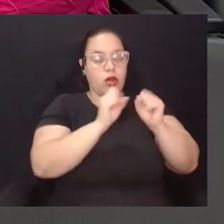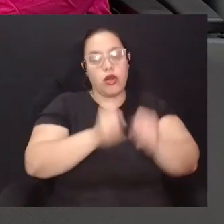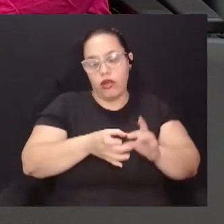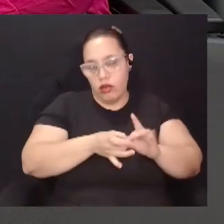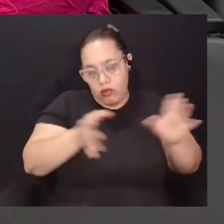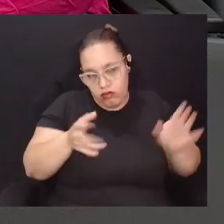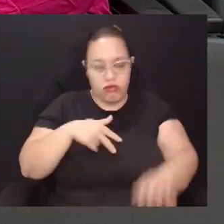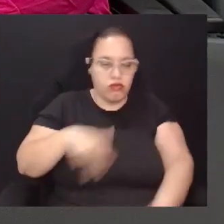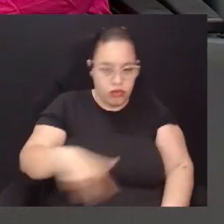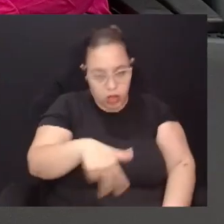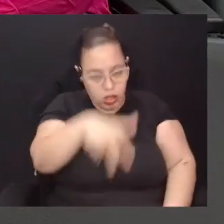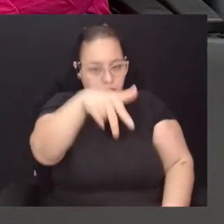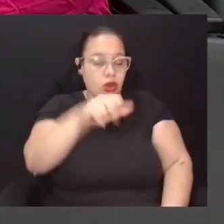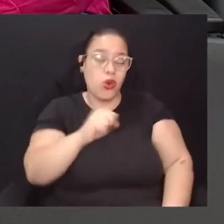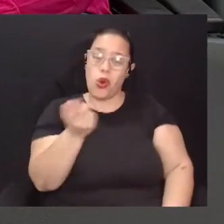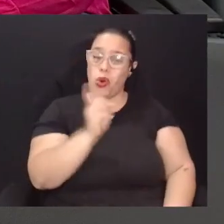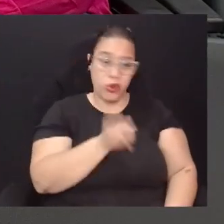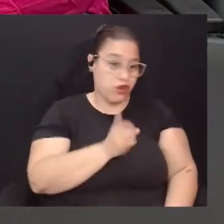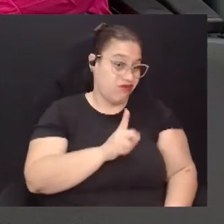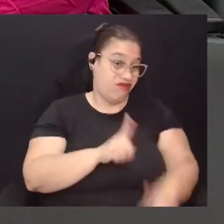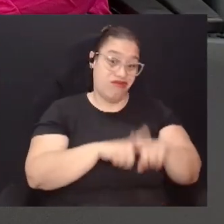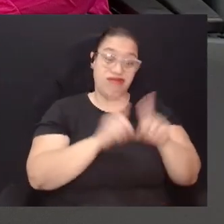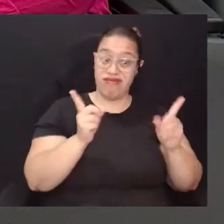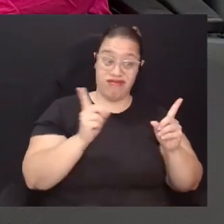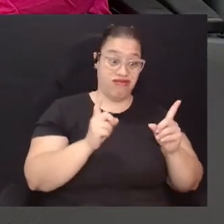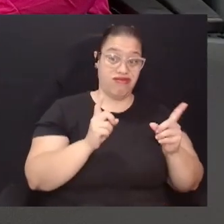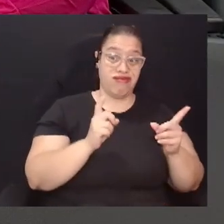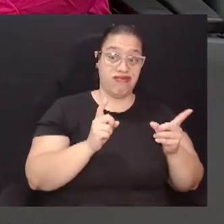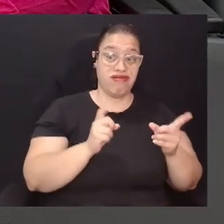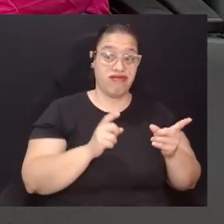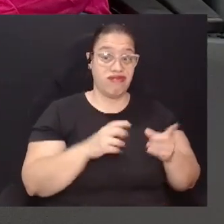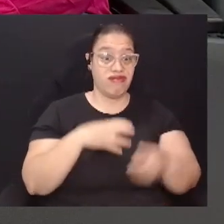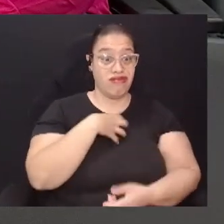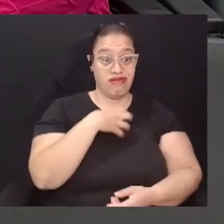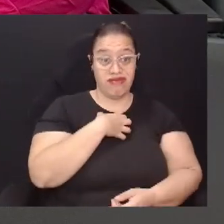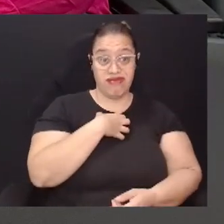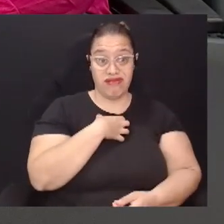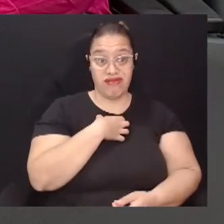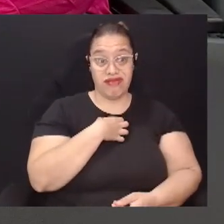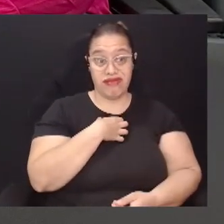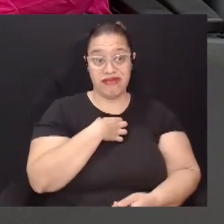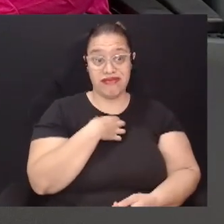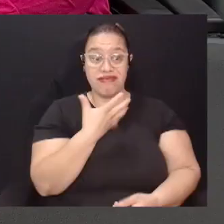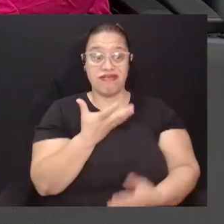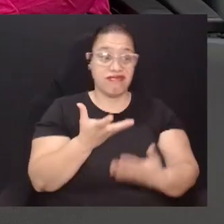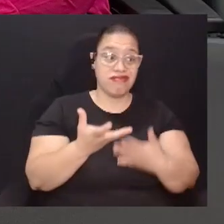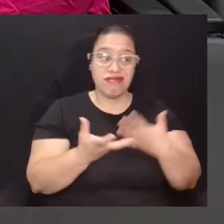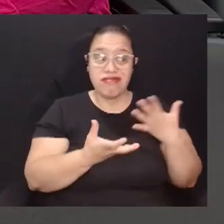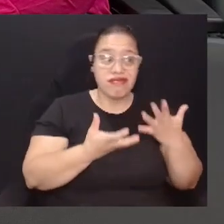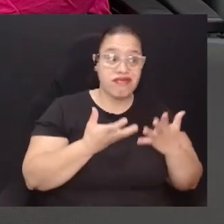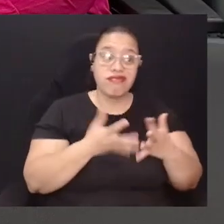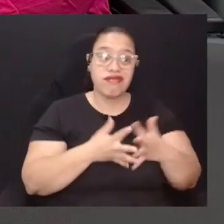que permitiam mais, né, de levar até a porta, tinha outros que não, mas tudo isso, né, gera ali um